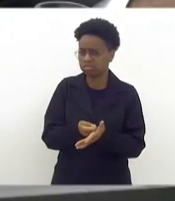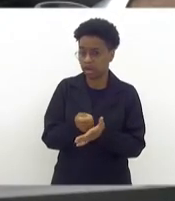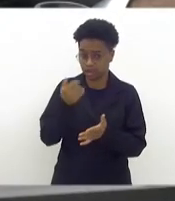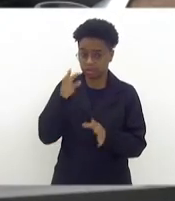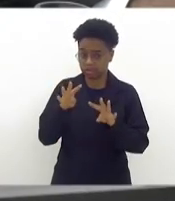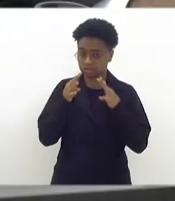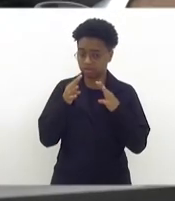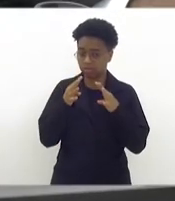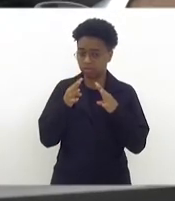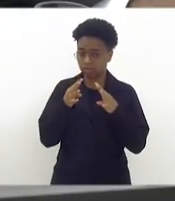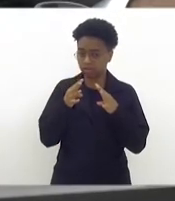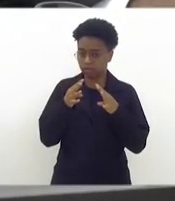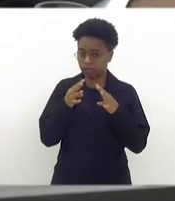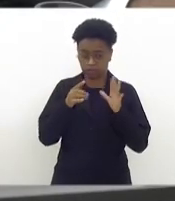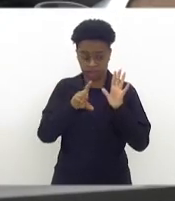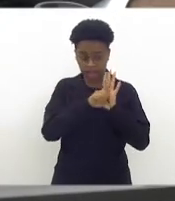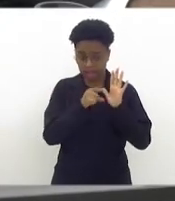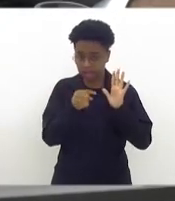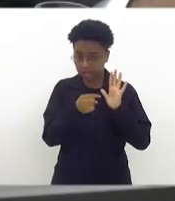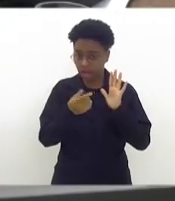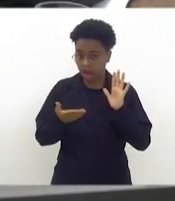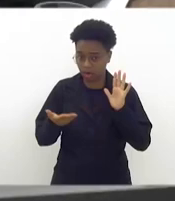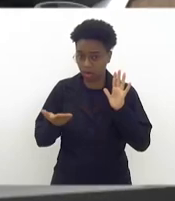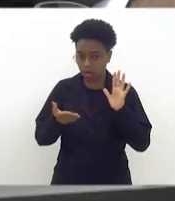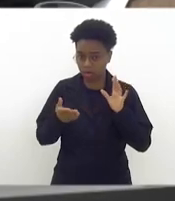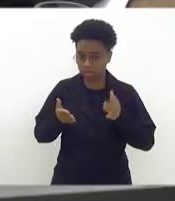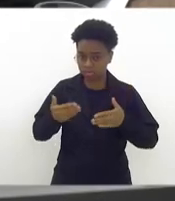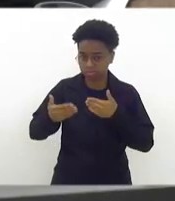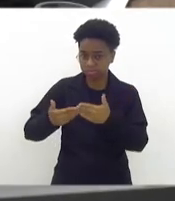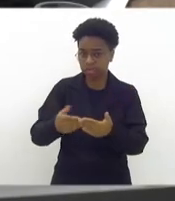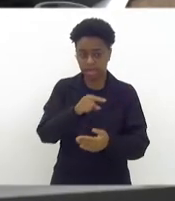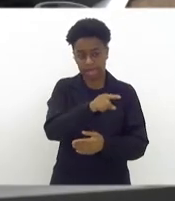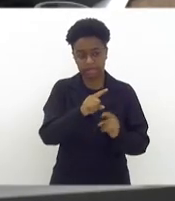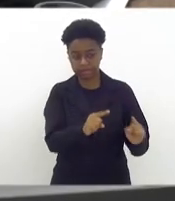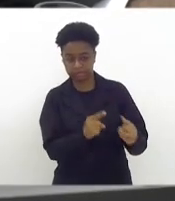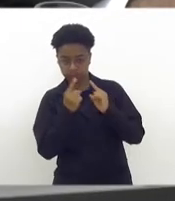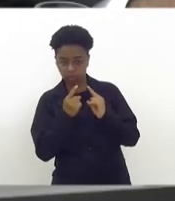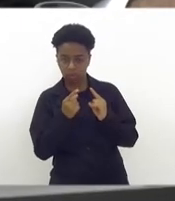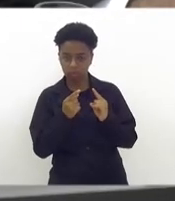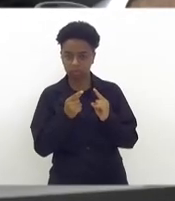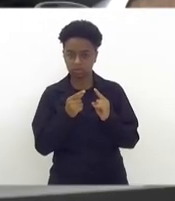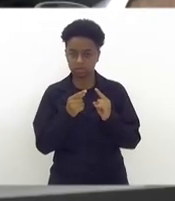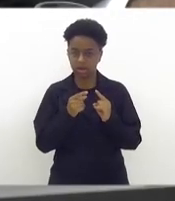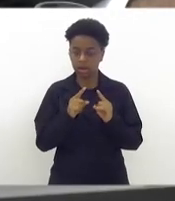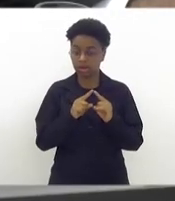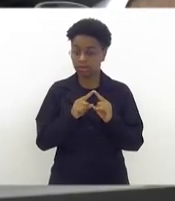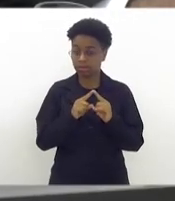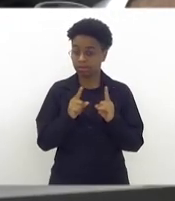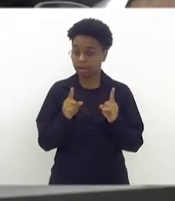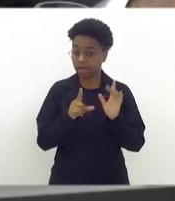atenção, essa lei em vigor, que está sendo agora atacada por essa, ela